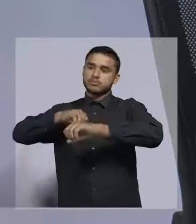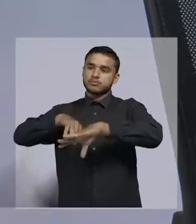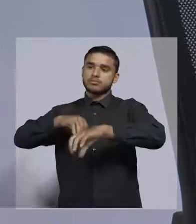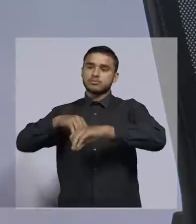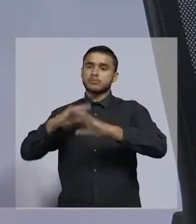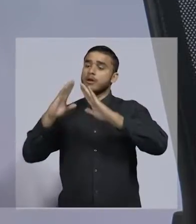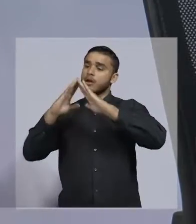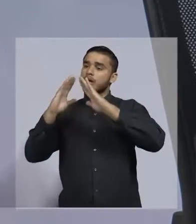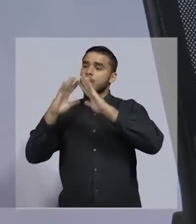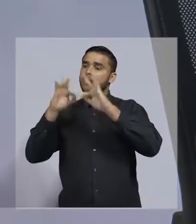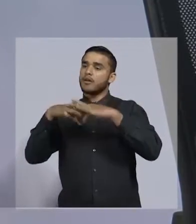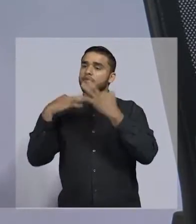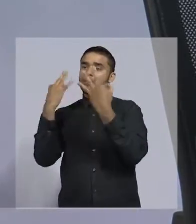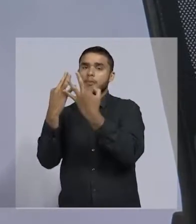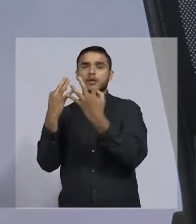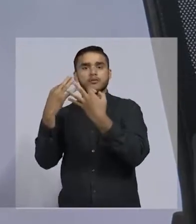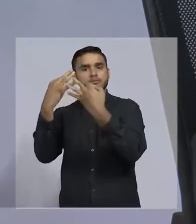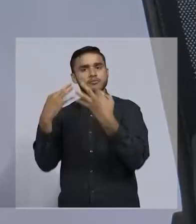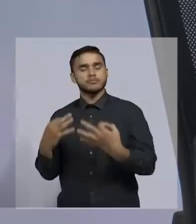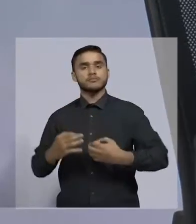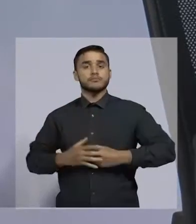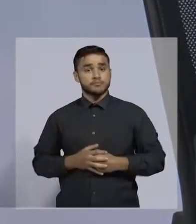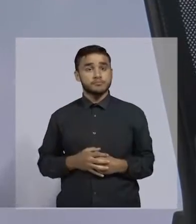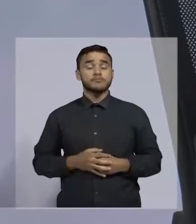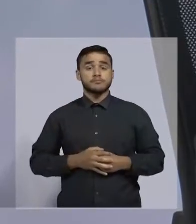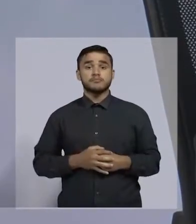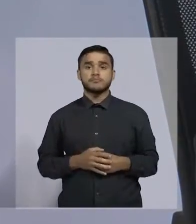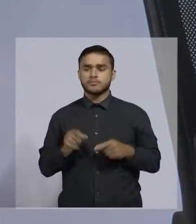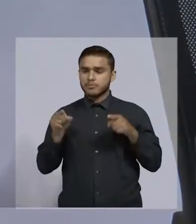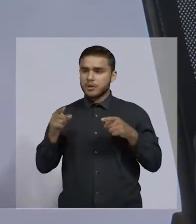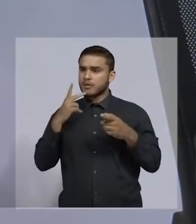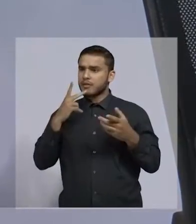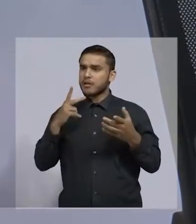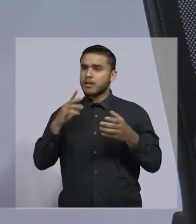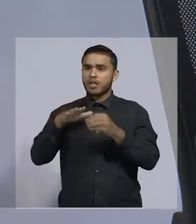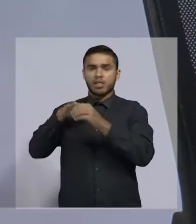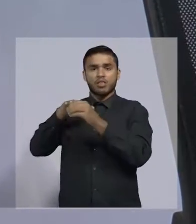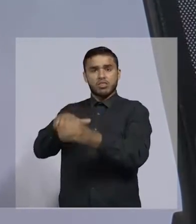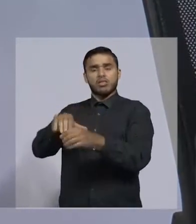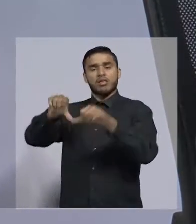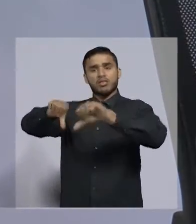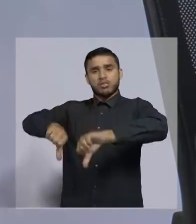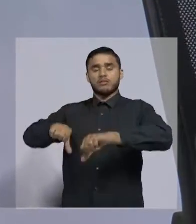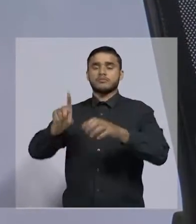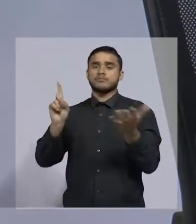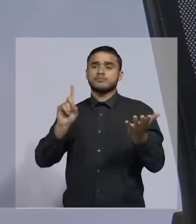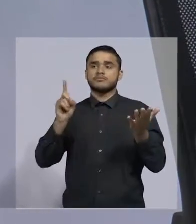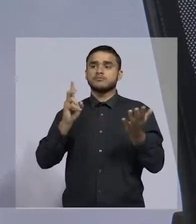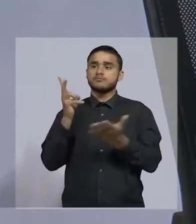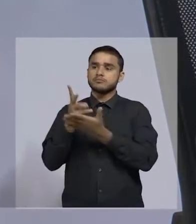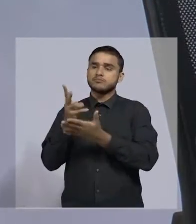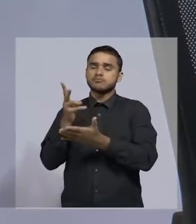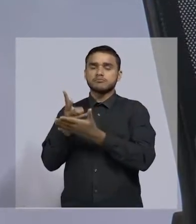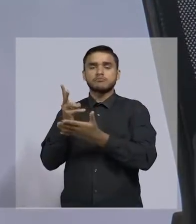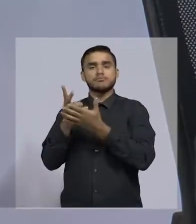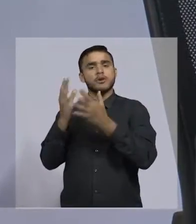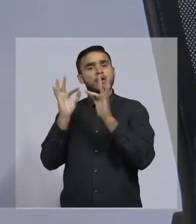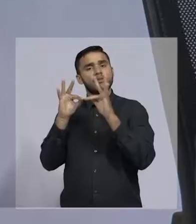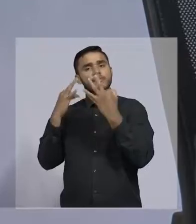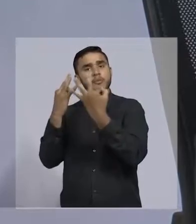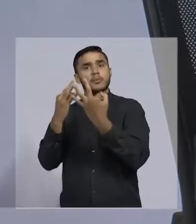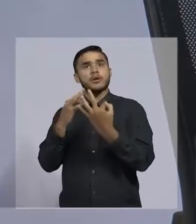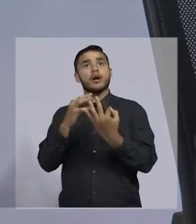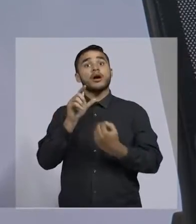Isso. Que a Globo ainda não conseguiu estragar completamente. Então é o caso do Camilo, a mãe